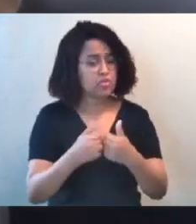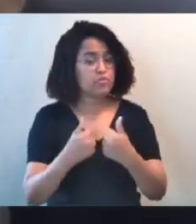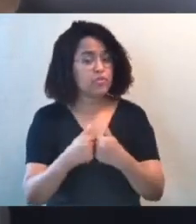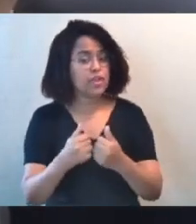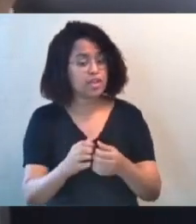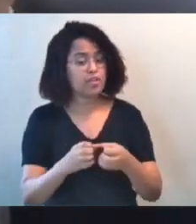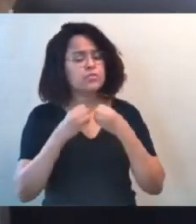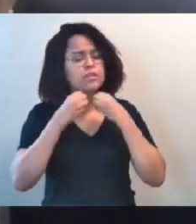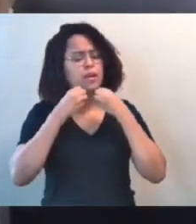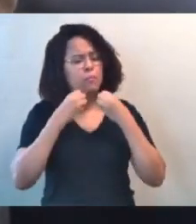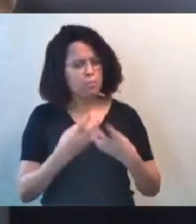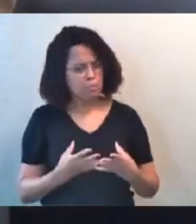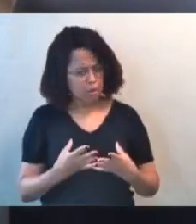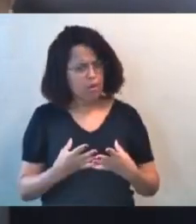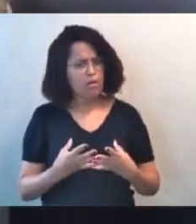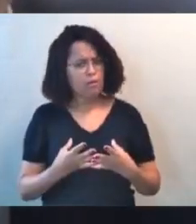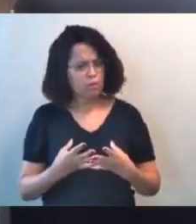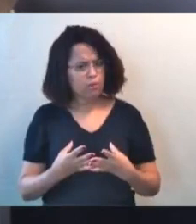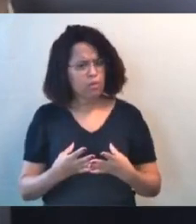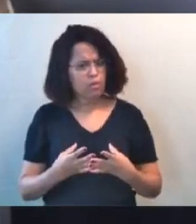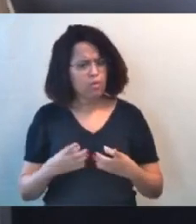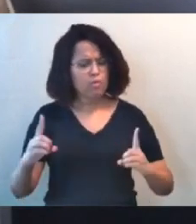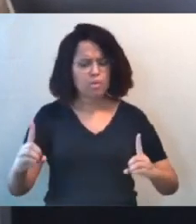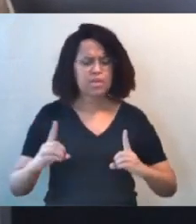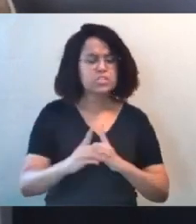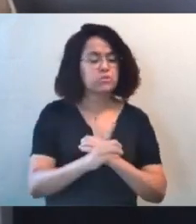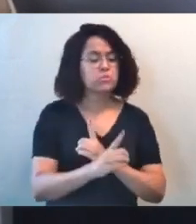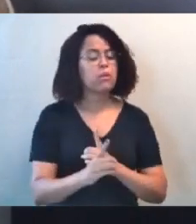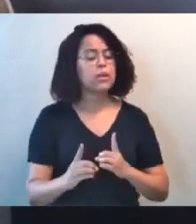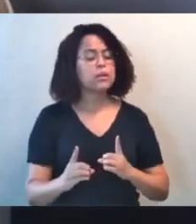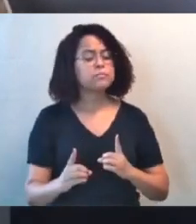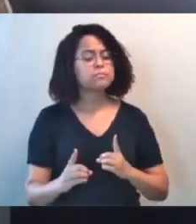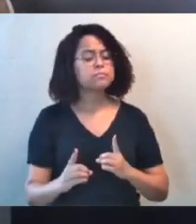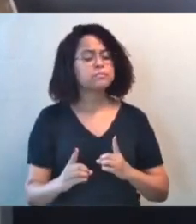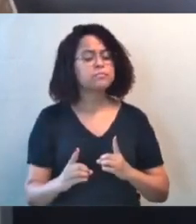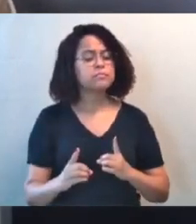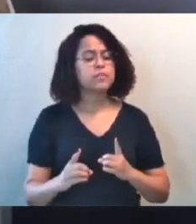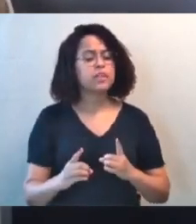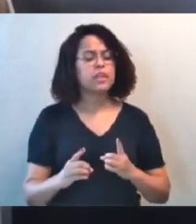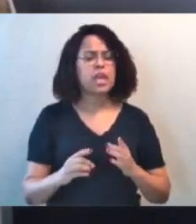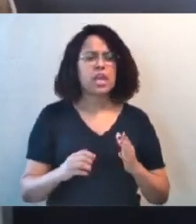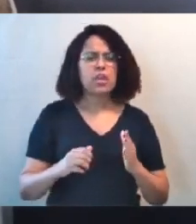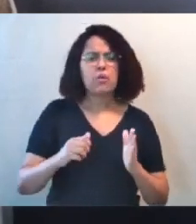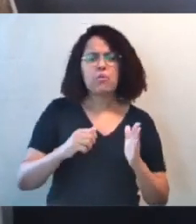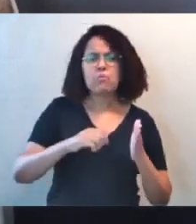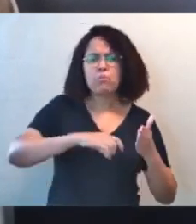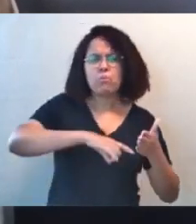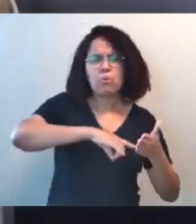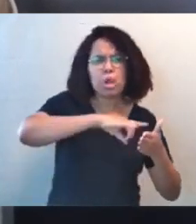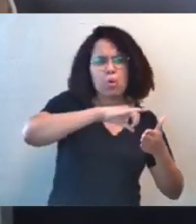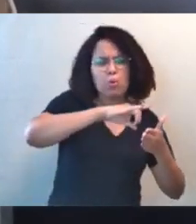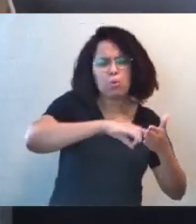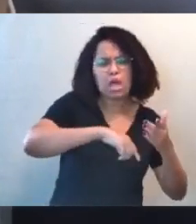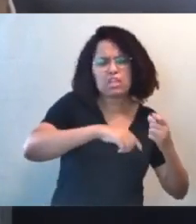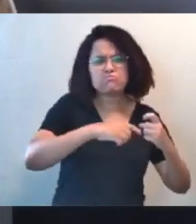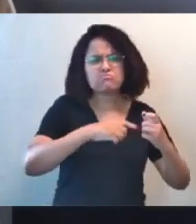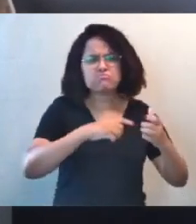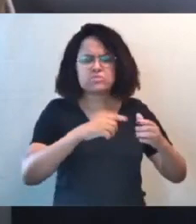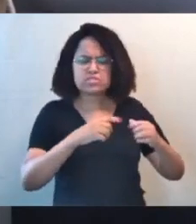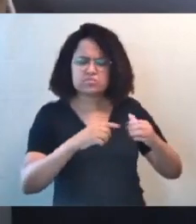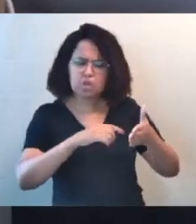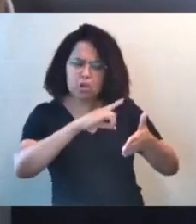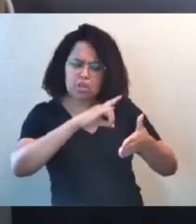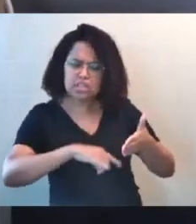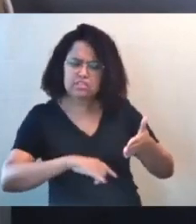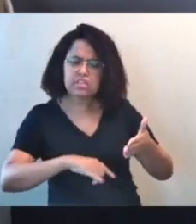se fosse um atestado de um instituto de inspeção, é como se fosse um atestado até de uma vistoria